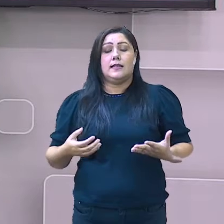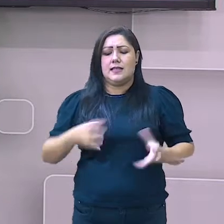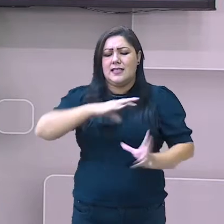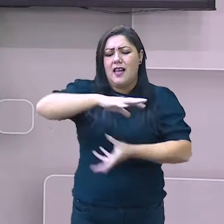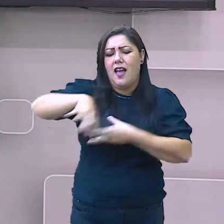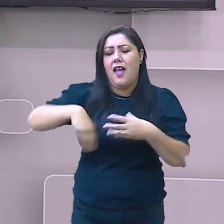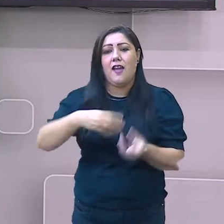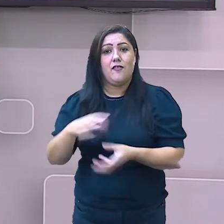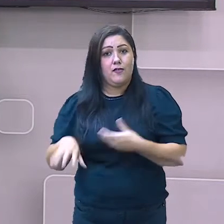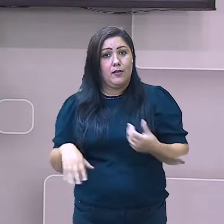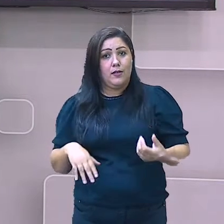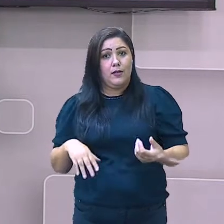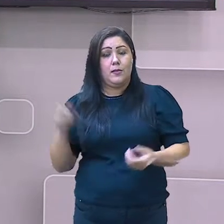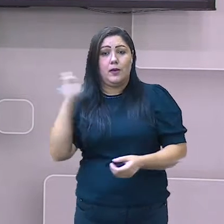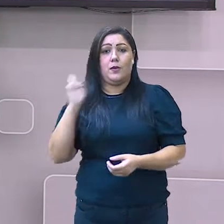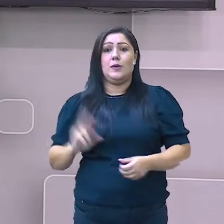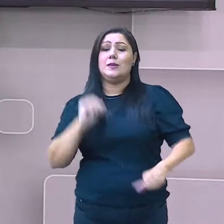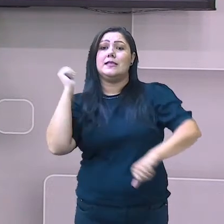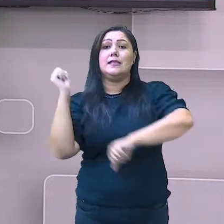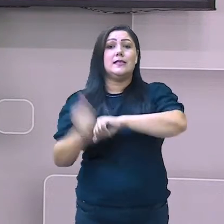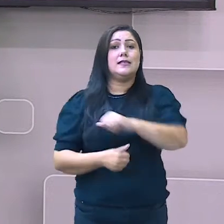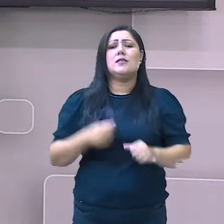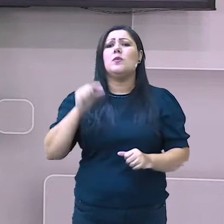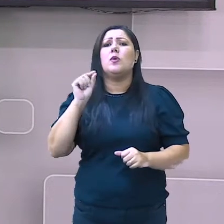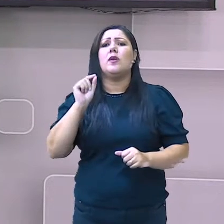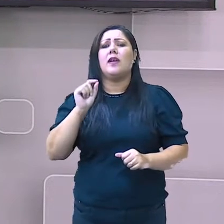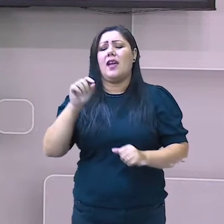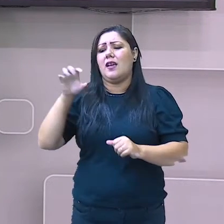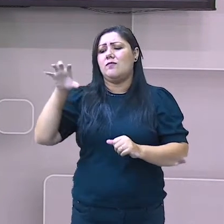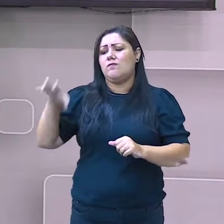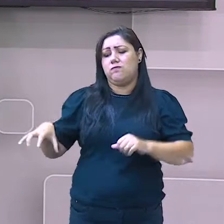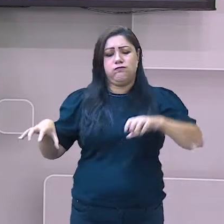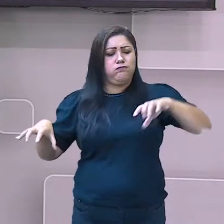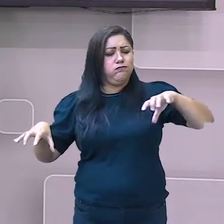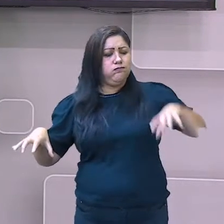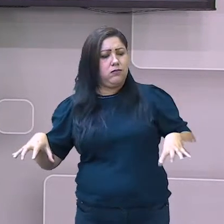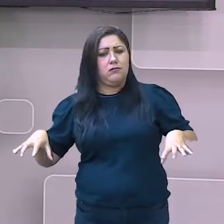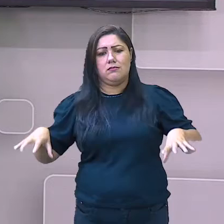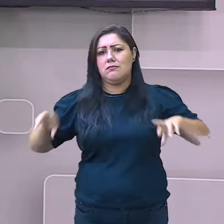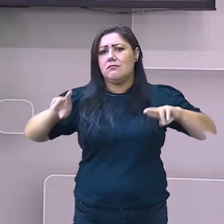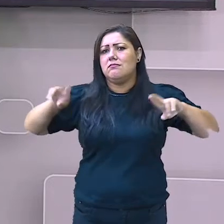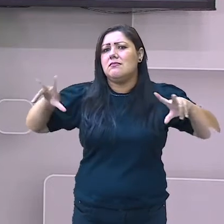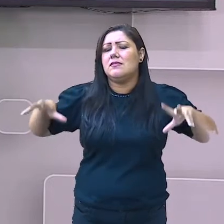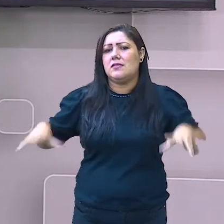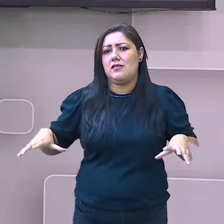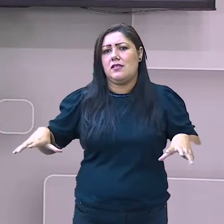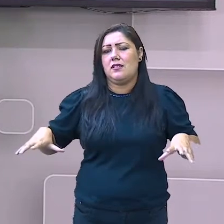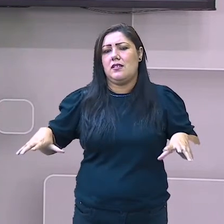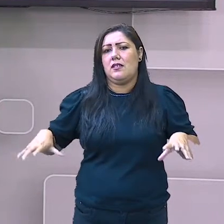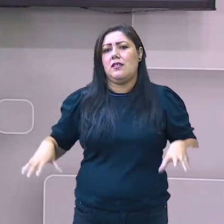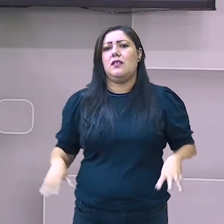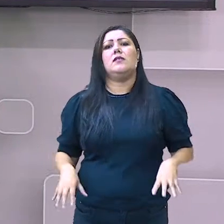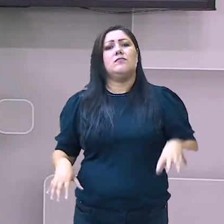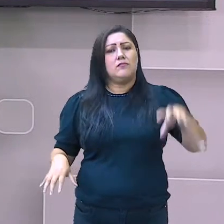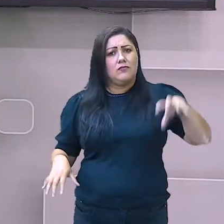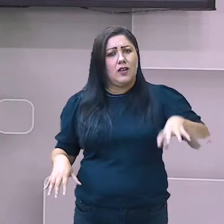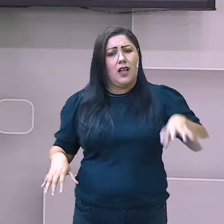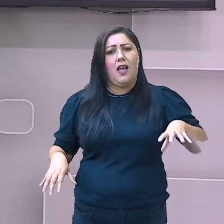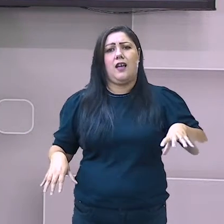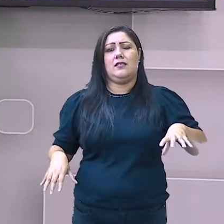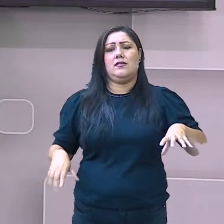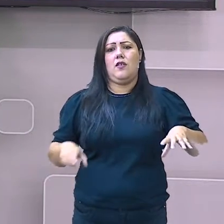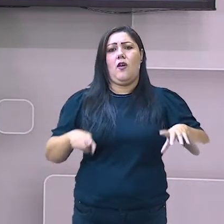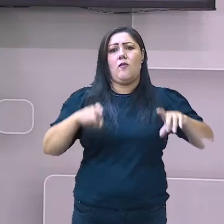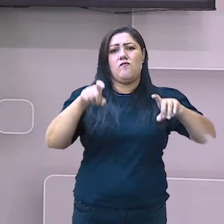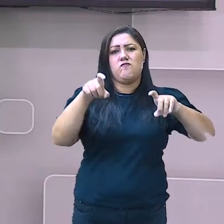de grandes contrastes. De um lado, a sociedade possuía características feudais,